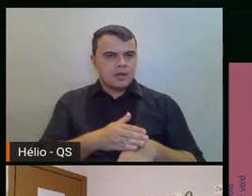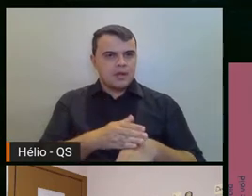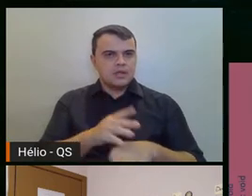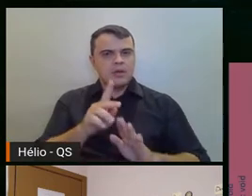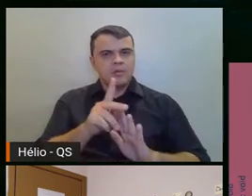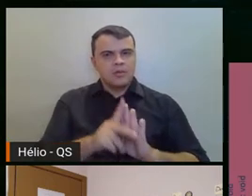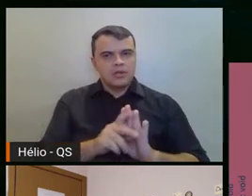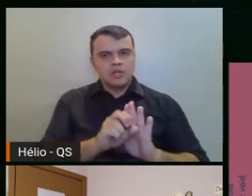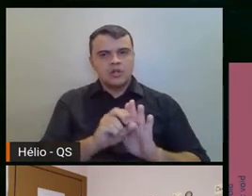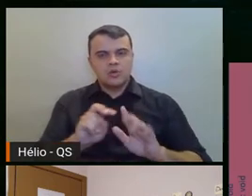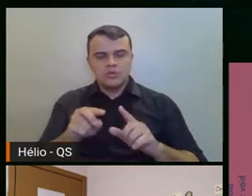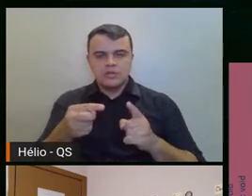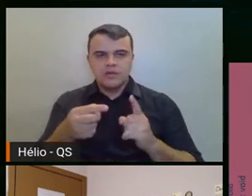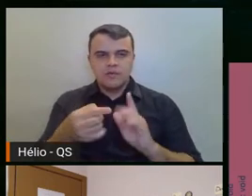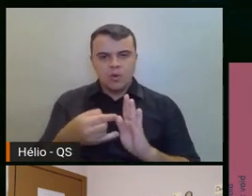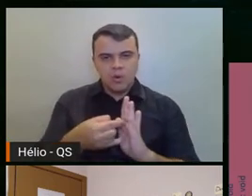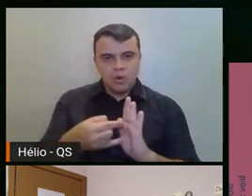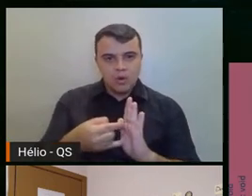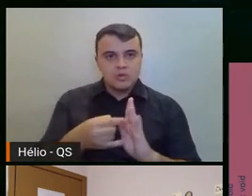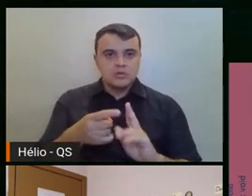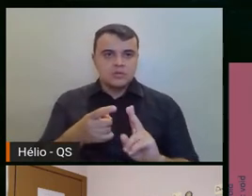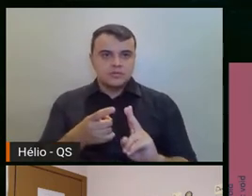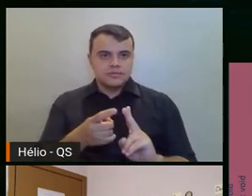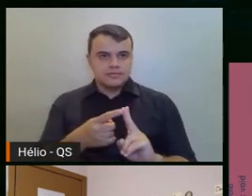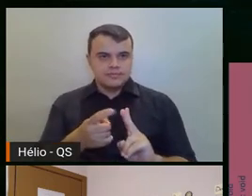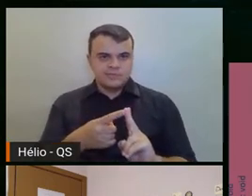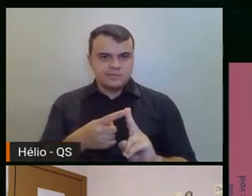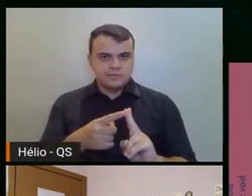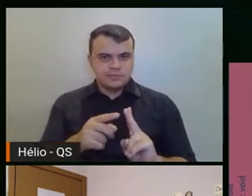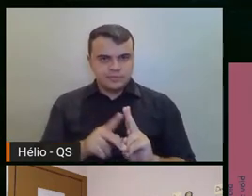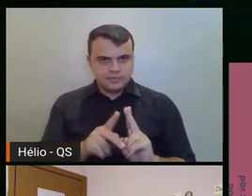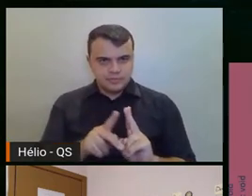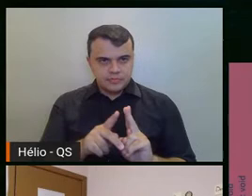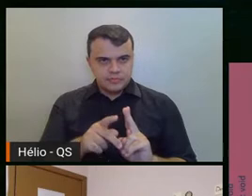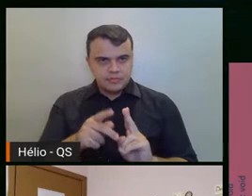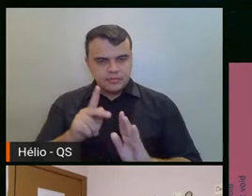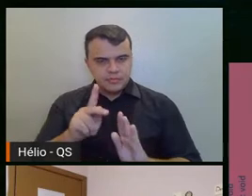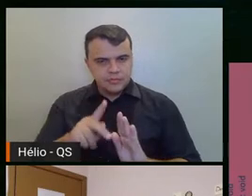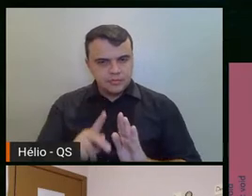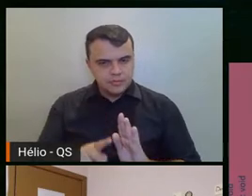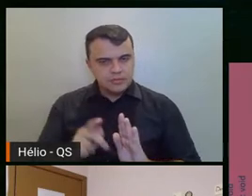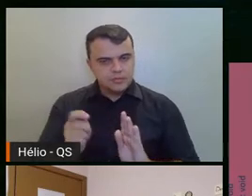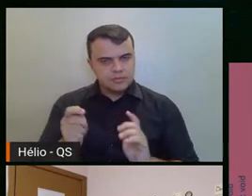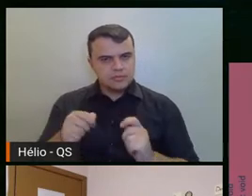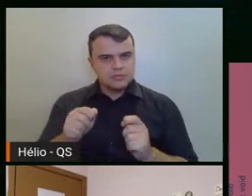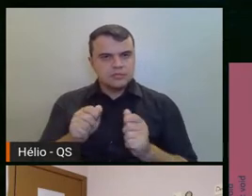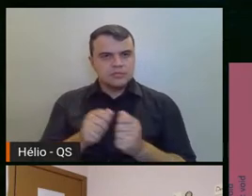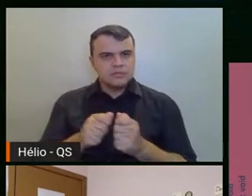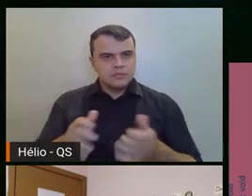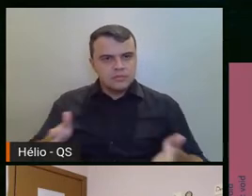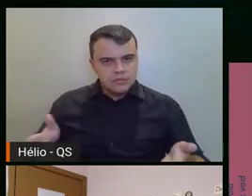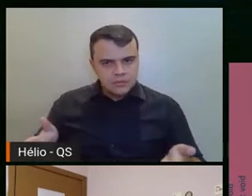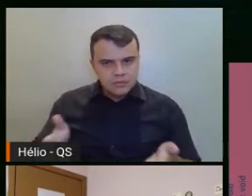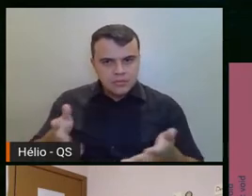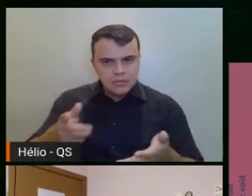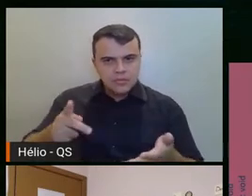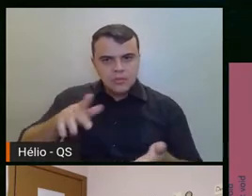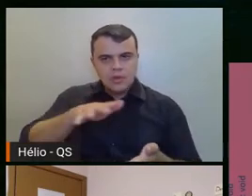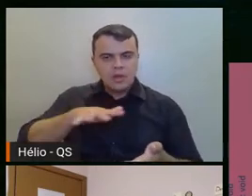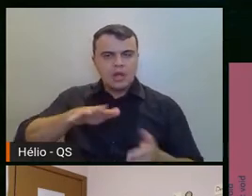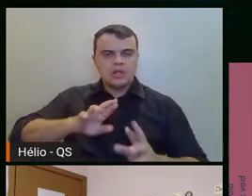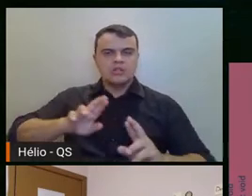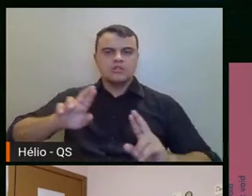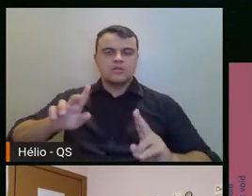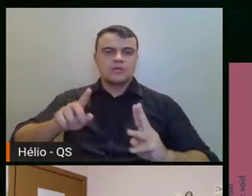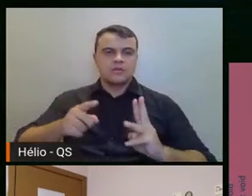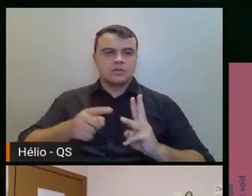projetos ou desafios de código tem também questões relacionadas a gameficação que vão estar te estimulando a sair da sua área de conforto e